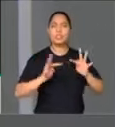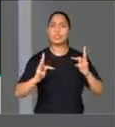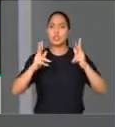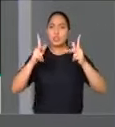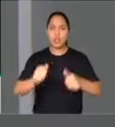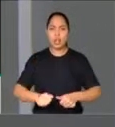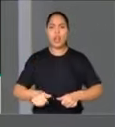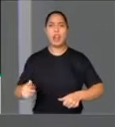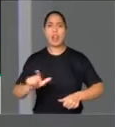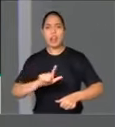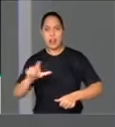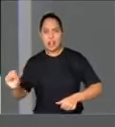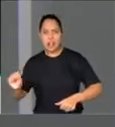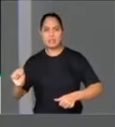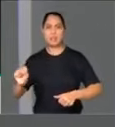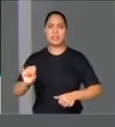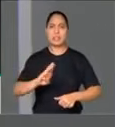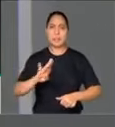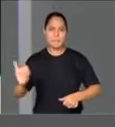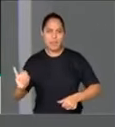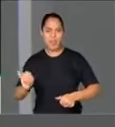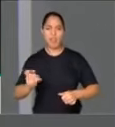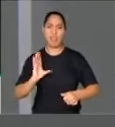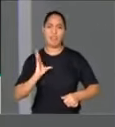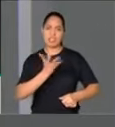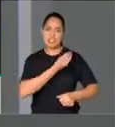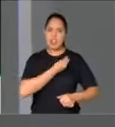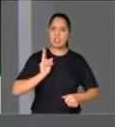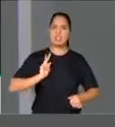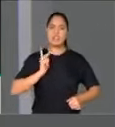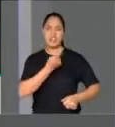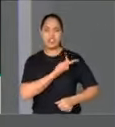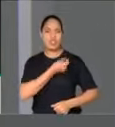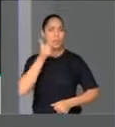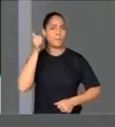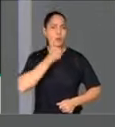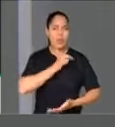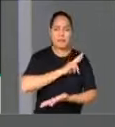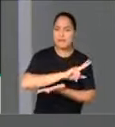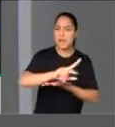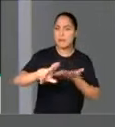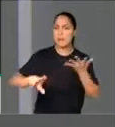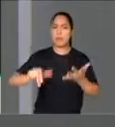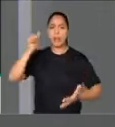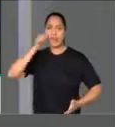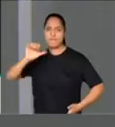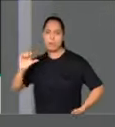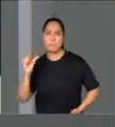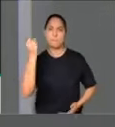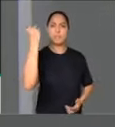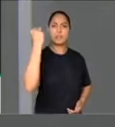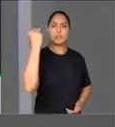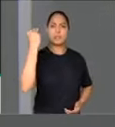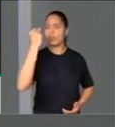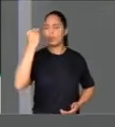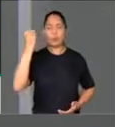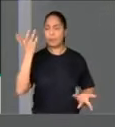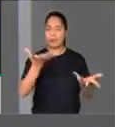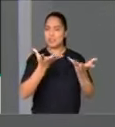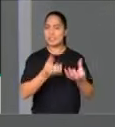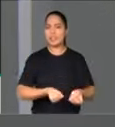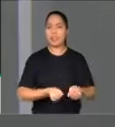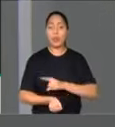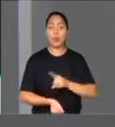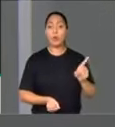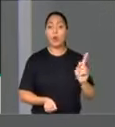das travestis. O feminismo, para ser ferramenta de revolução, não pode aceitar que aconteça o que aconteceu com Luana, no estado de